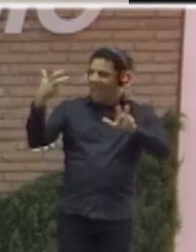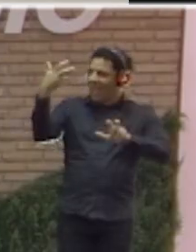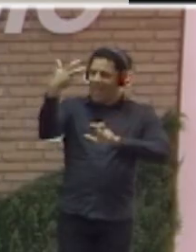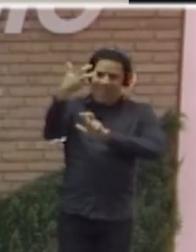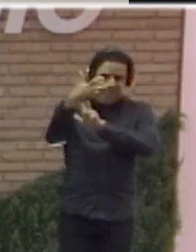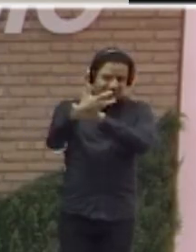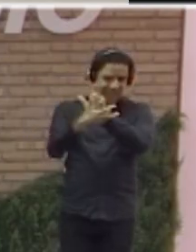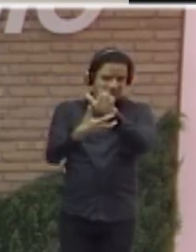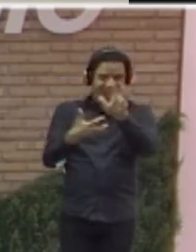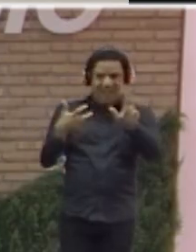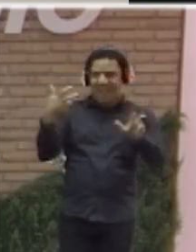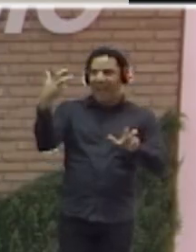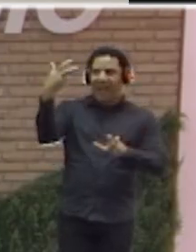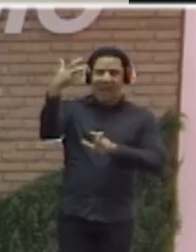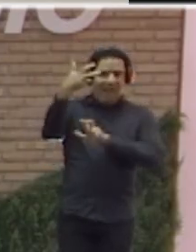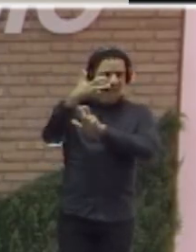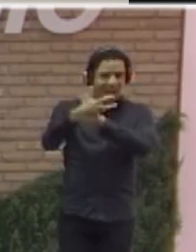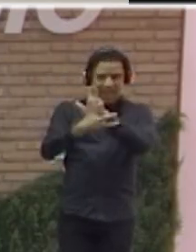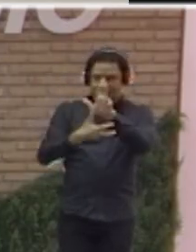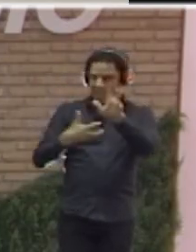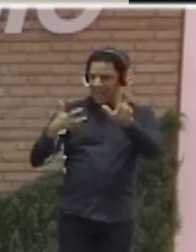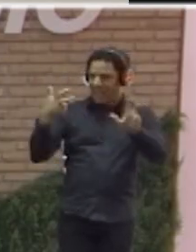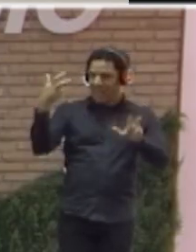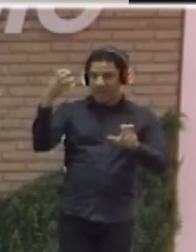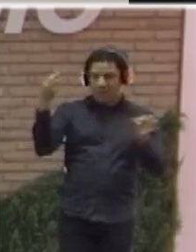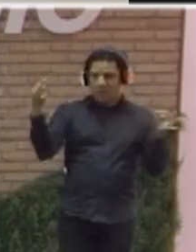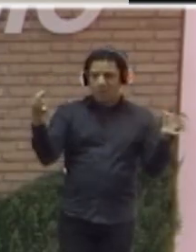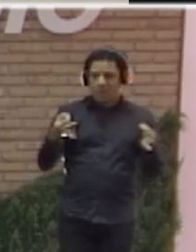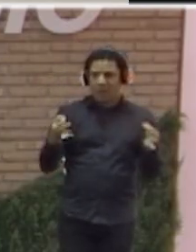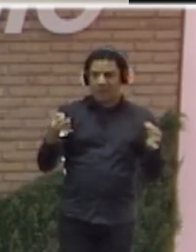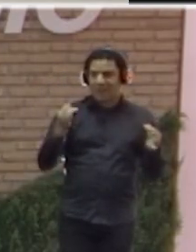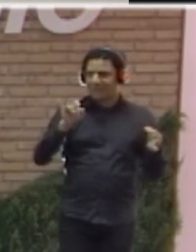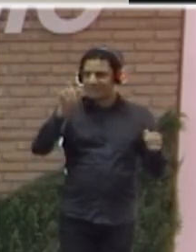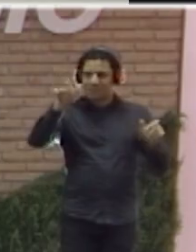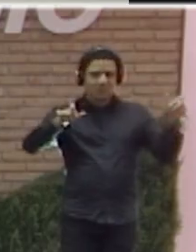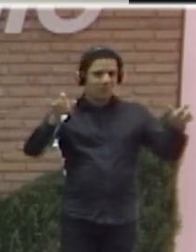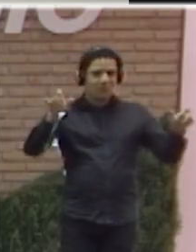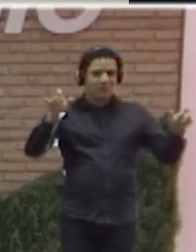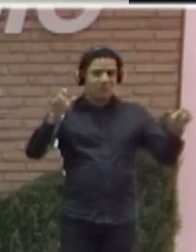anos. E se ela ainda deixa as pessoas felizes, é isso que importa.